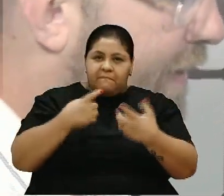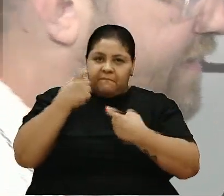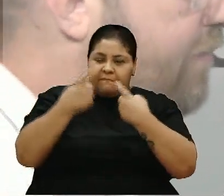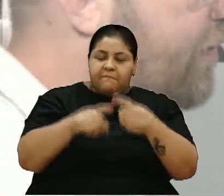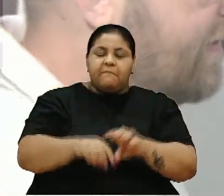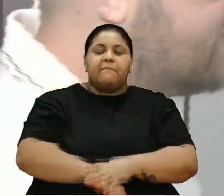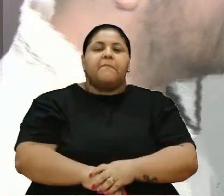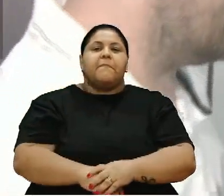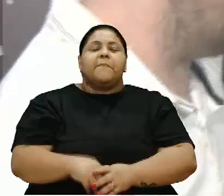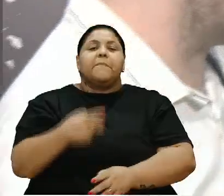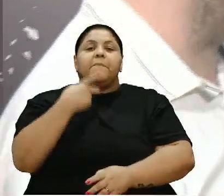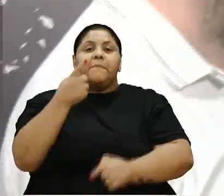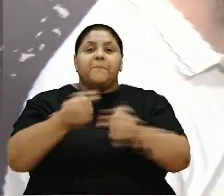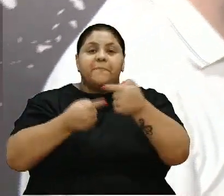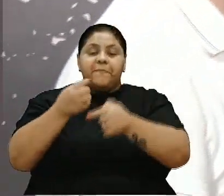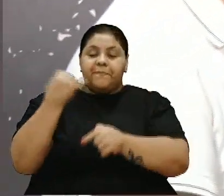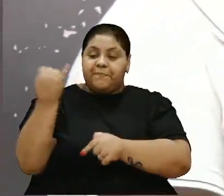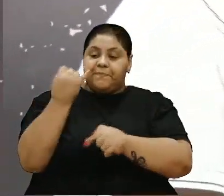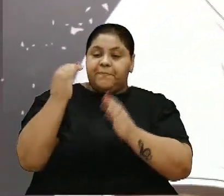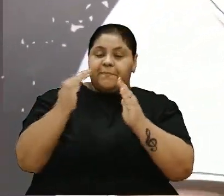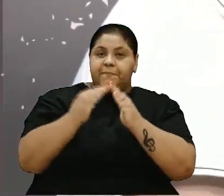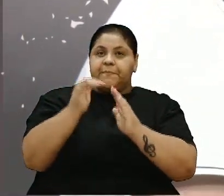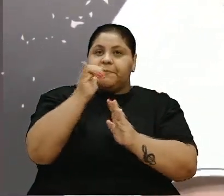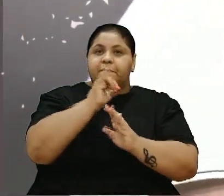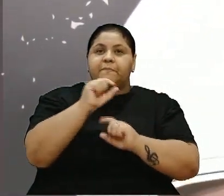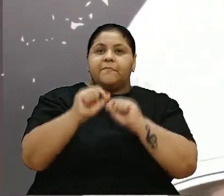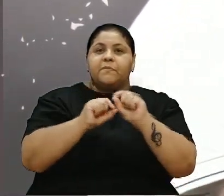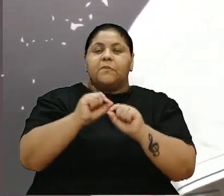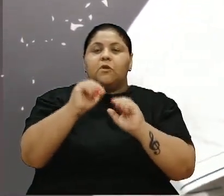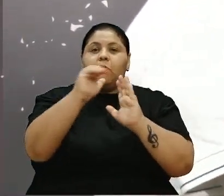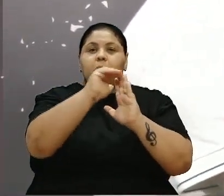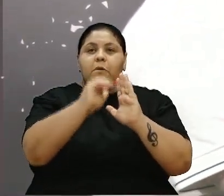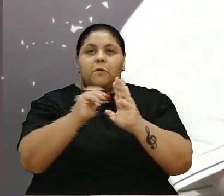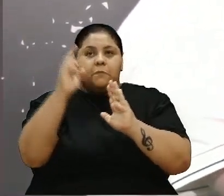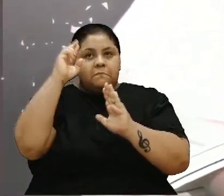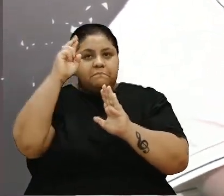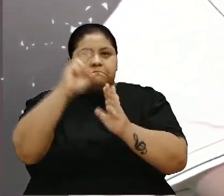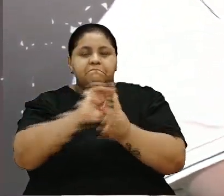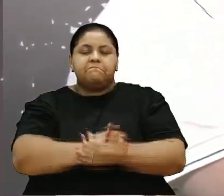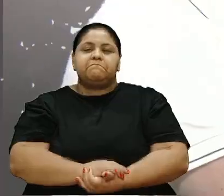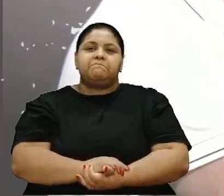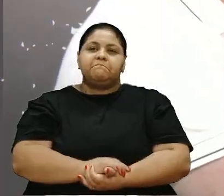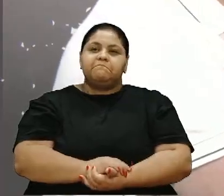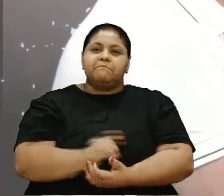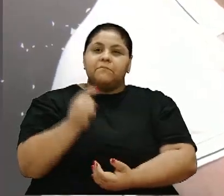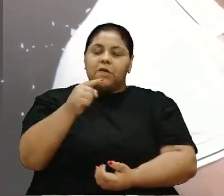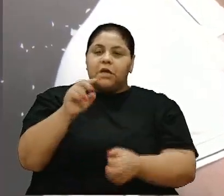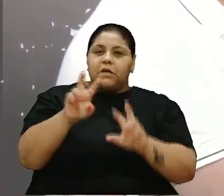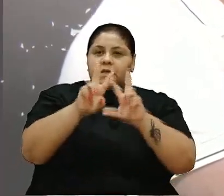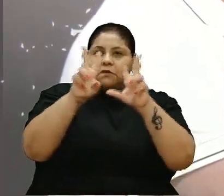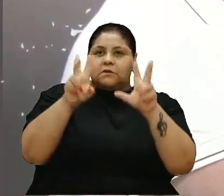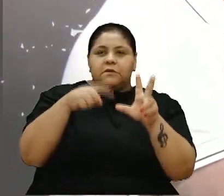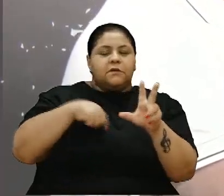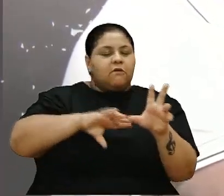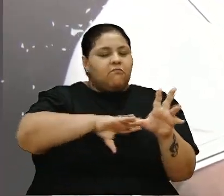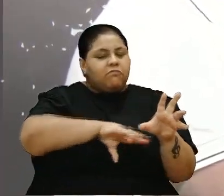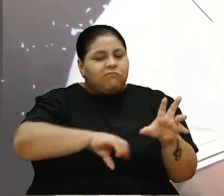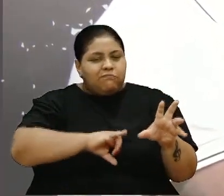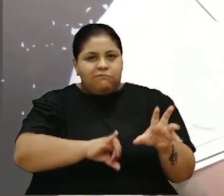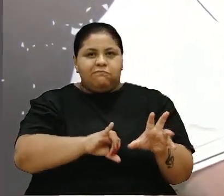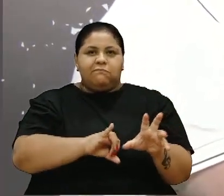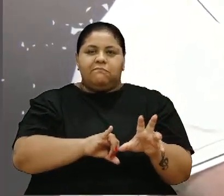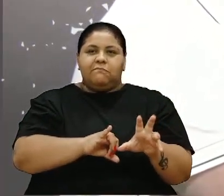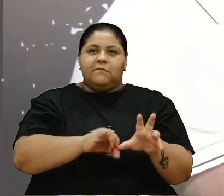alguns debates importantes que teremos na casa, por exemplo, como o plano diretor. Sem dúvida, esse é um tema que eu sou apaixonado por ele,